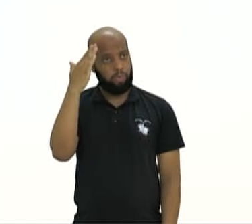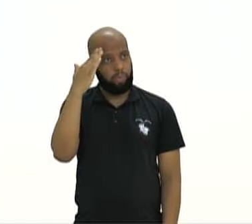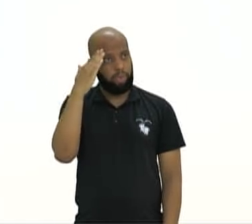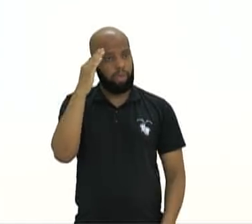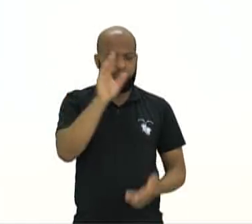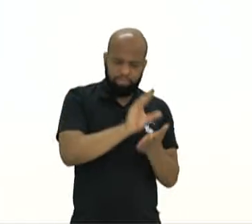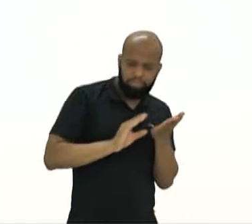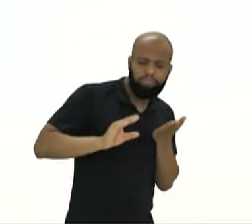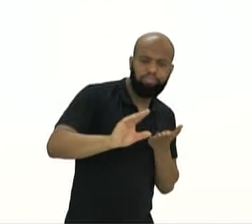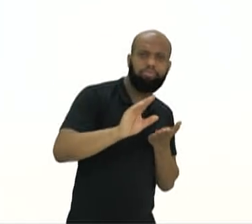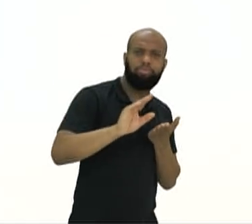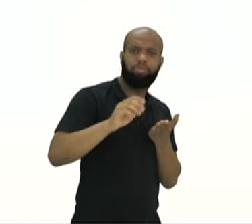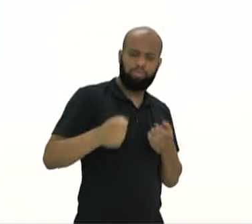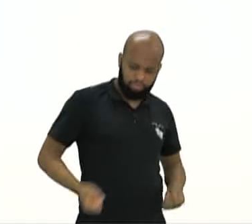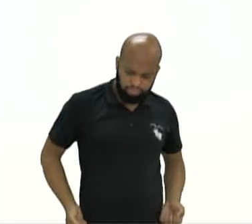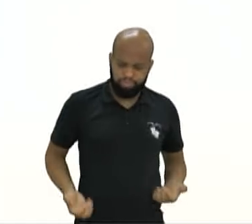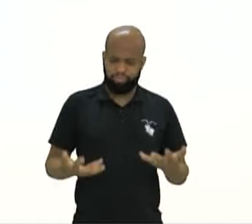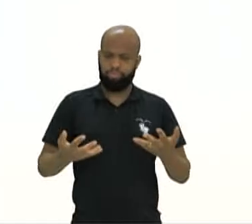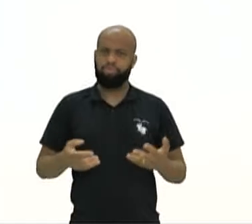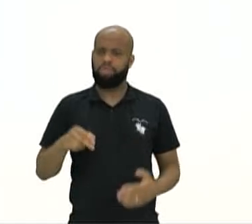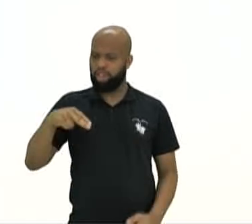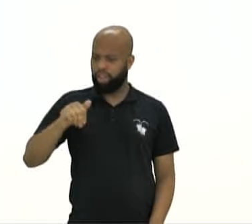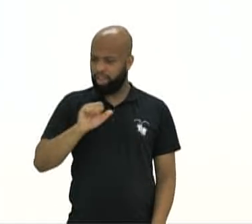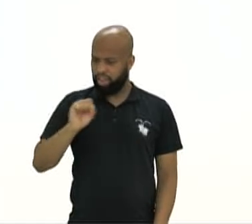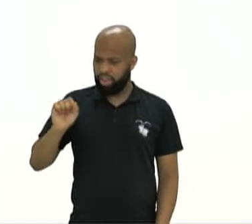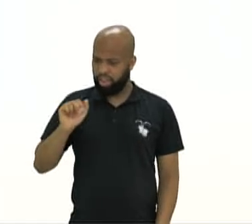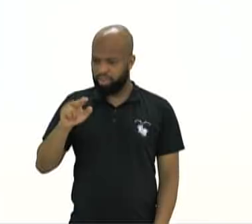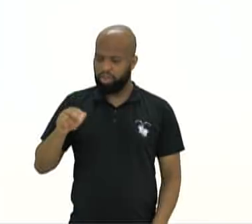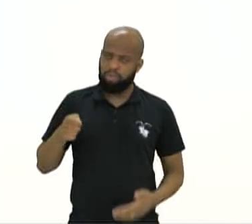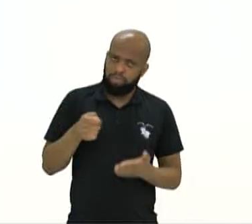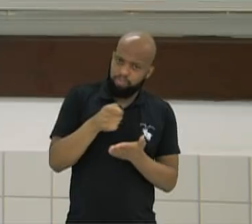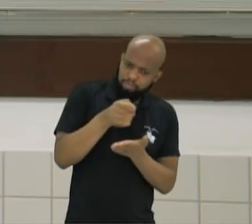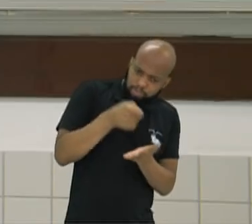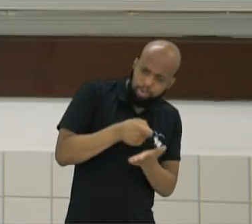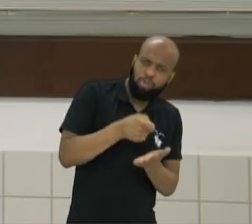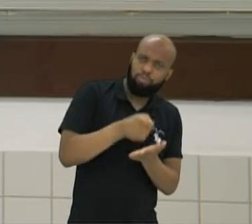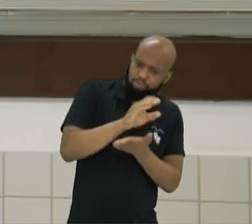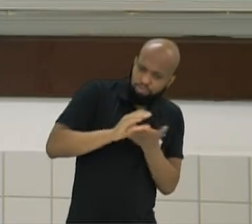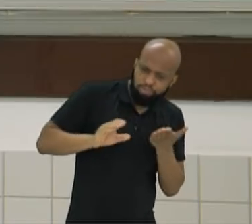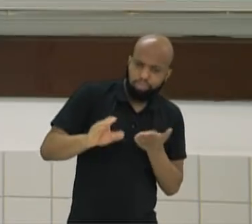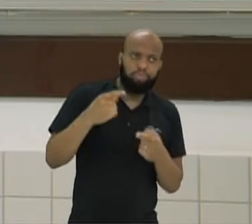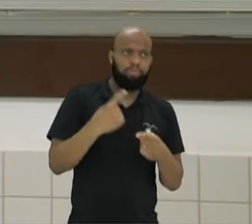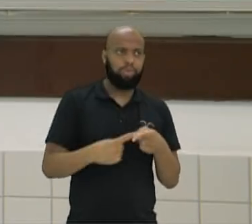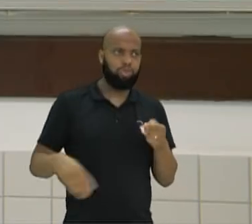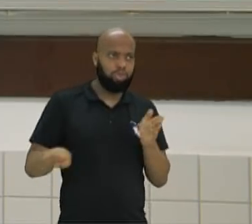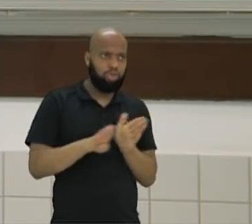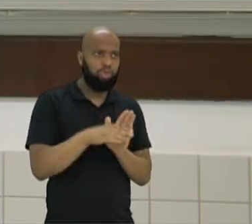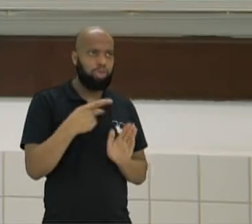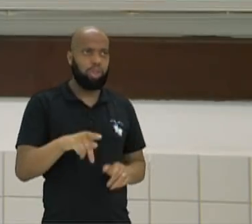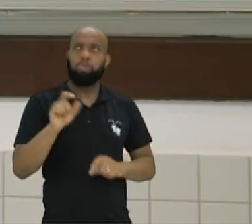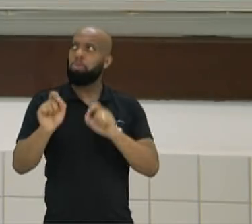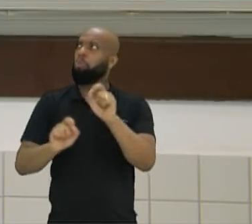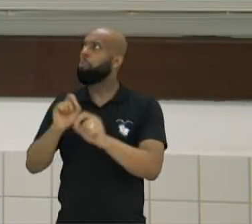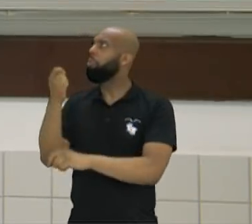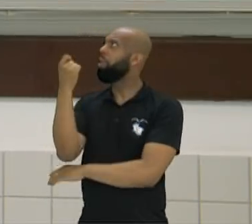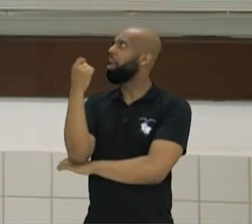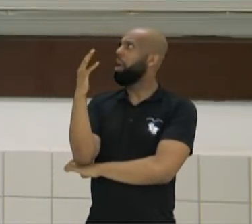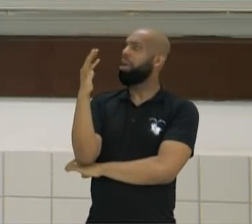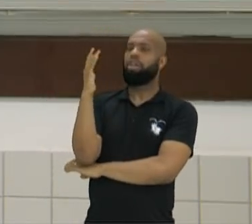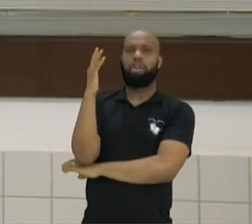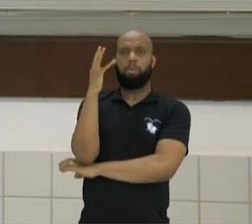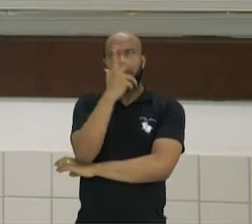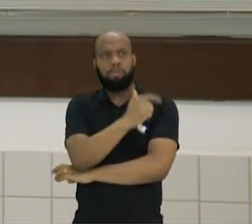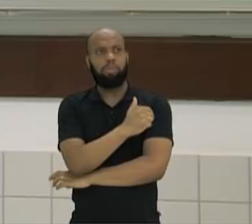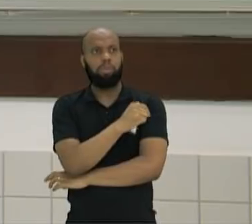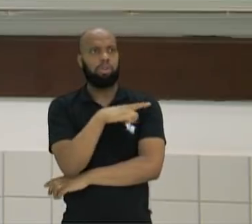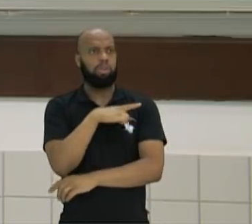Bancou do próprio bolso, esses artistas, para vir para cá. O que ele quer? A primeira coisa, ele chegou aqui, meu Deus, o que é isso? O que é essa árvore linda? Né?